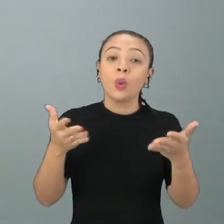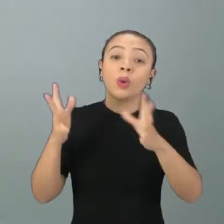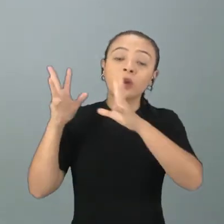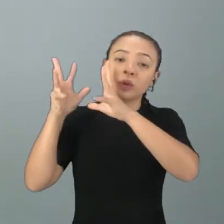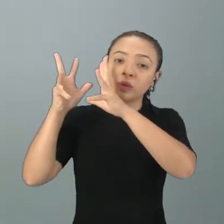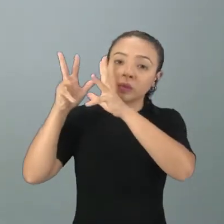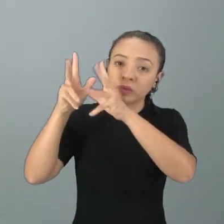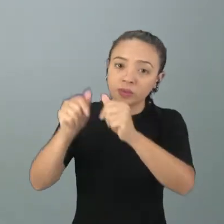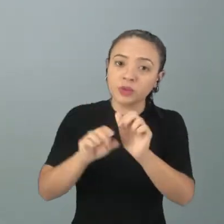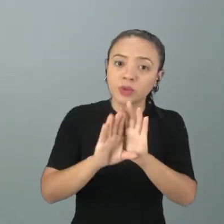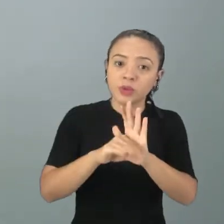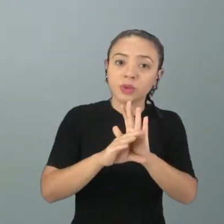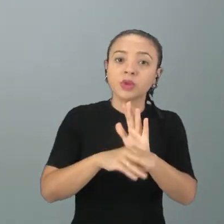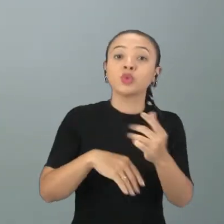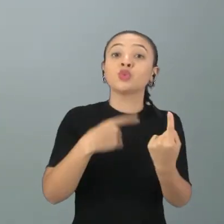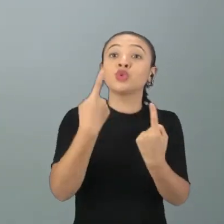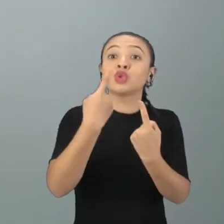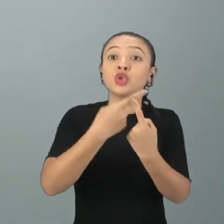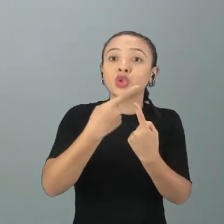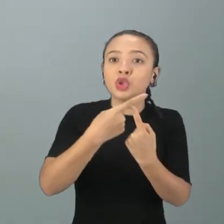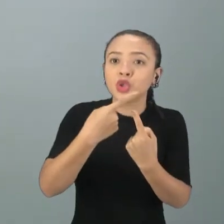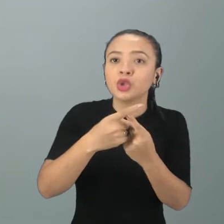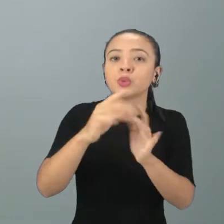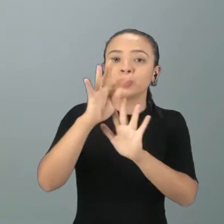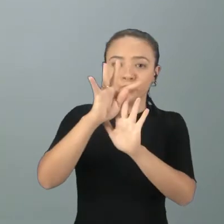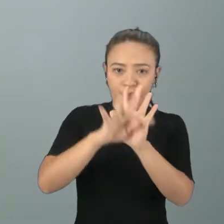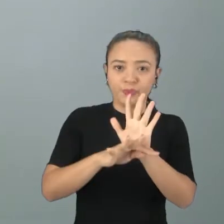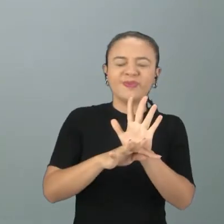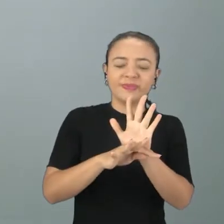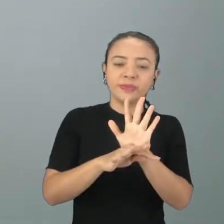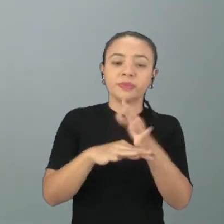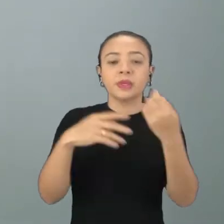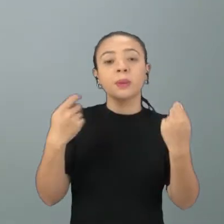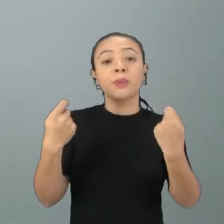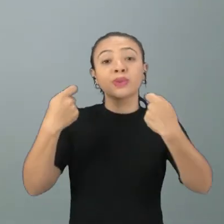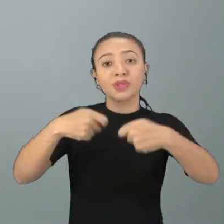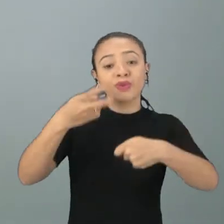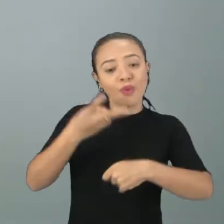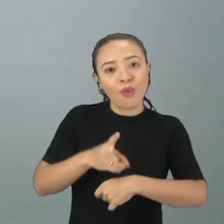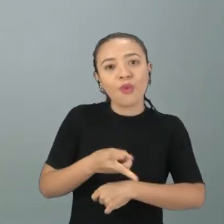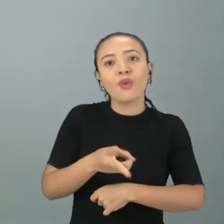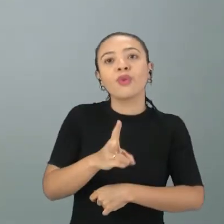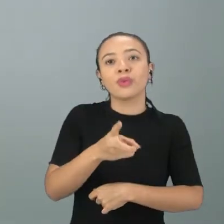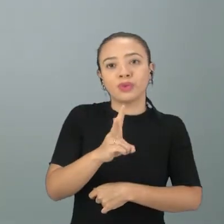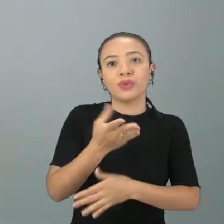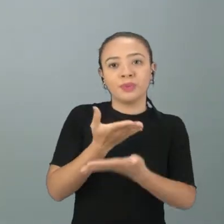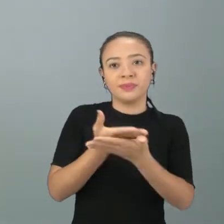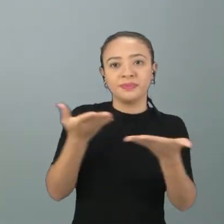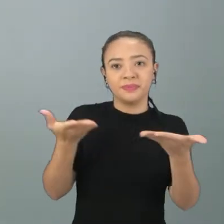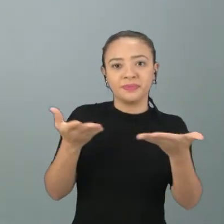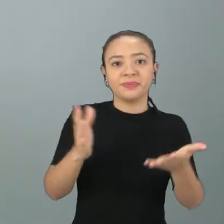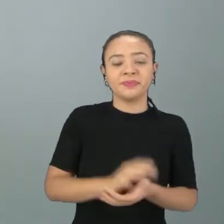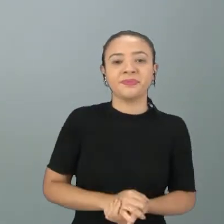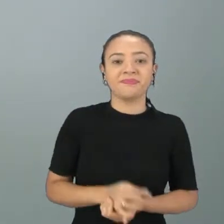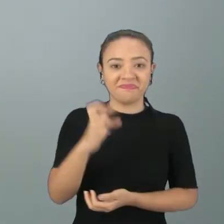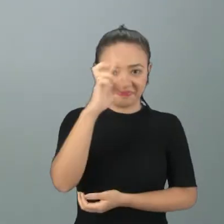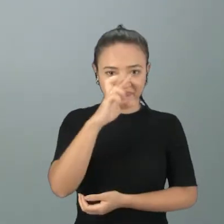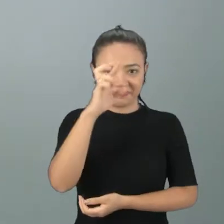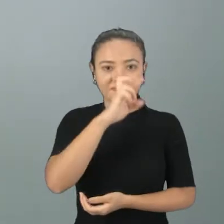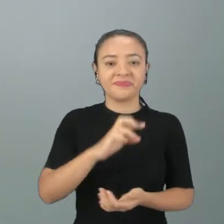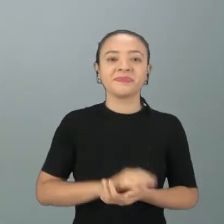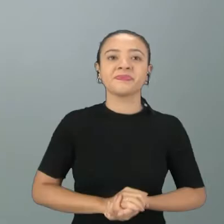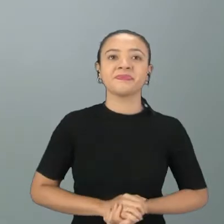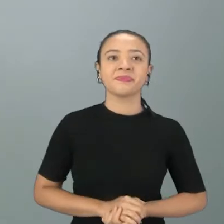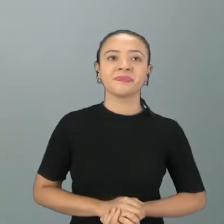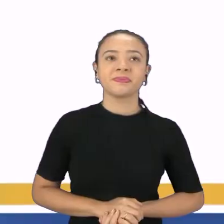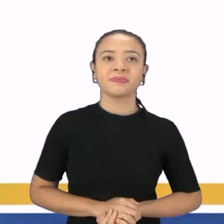um conceito sobre tipologia ou tipos textuais para que possamos dar prosseguimento à nossa aula. Observe o conceito.